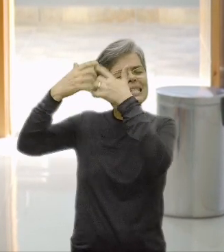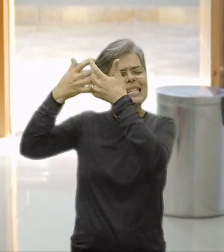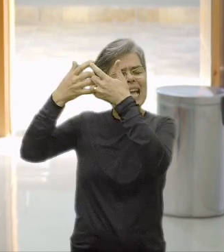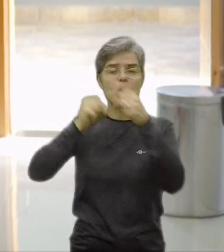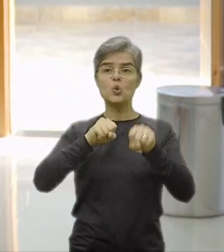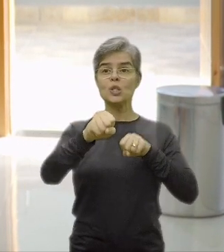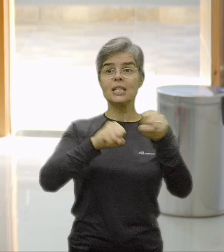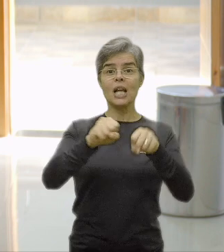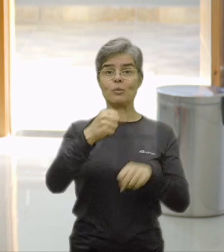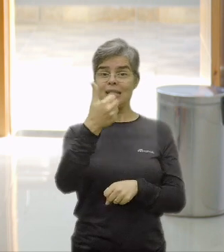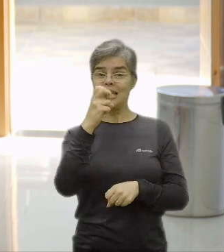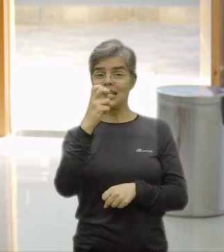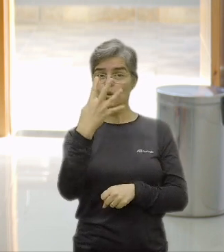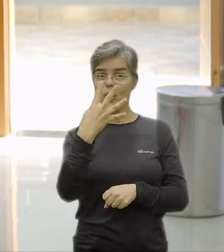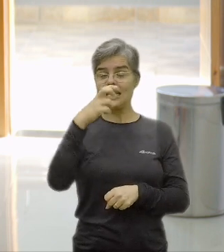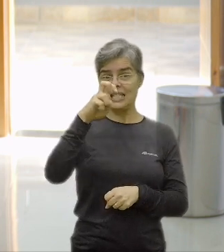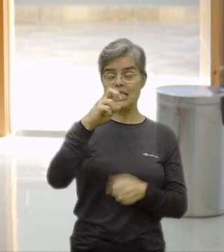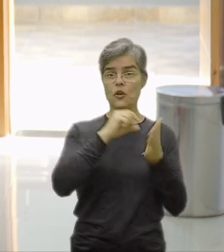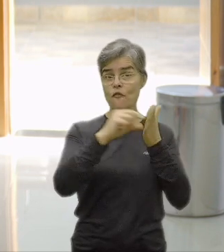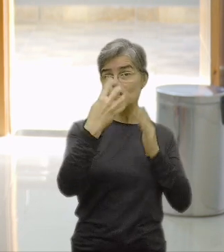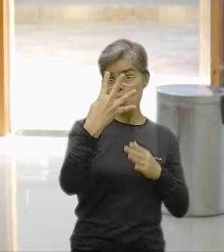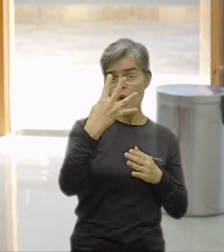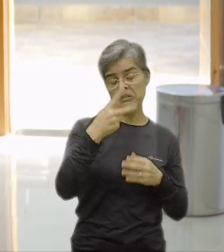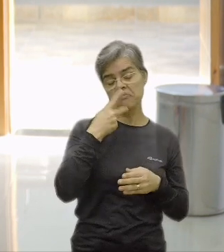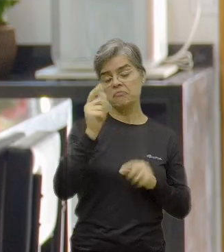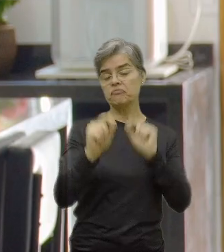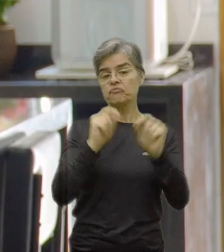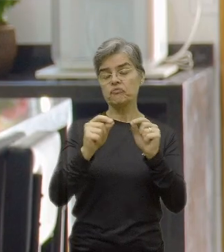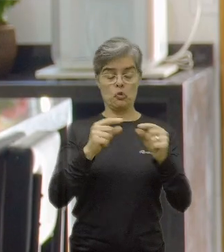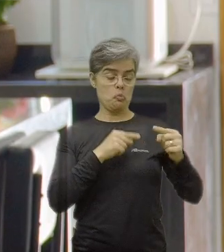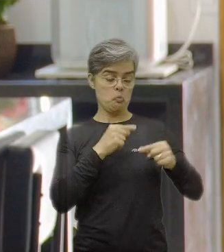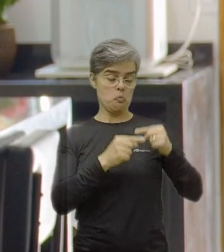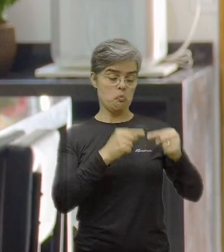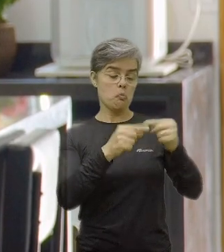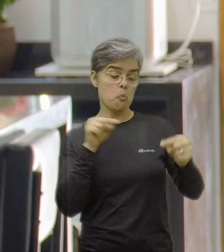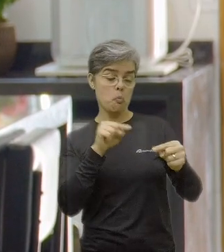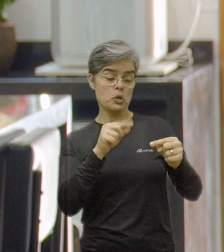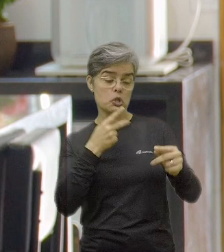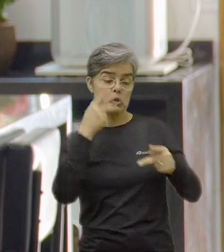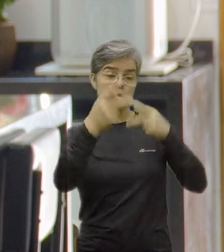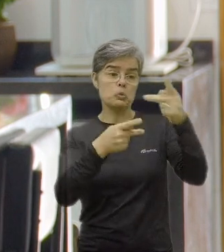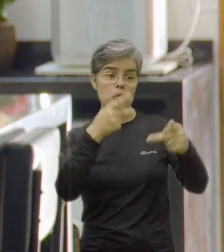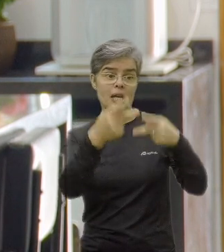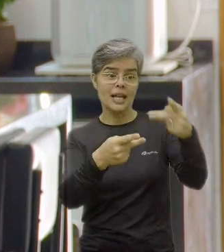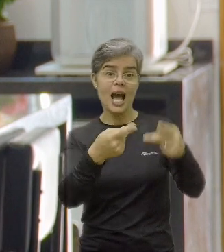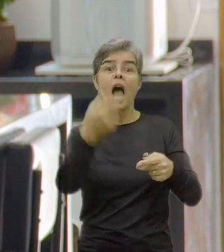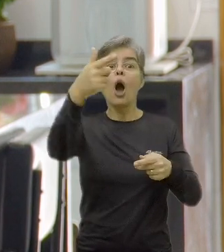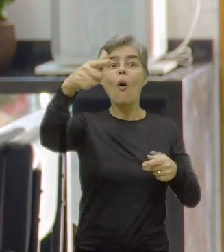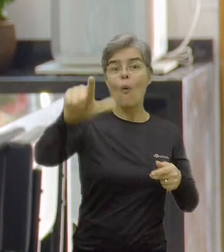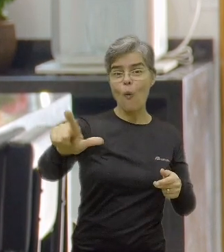Salmo 145, verso 4, que diz o seguinte: uma geração contará a outra